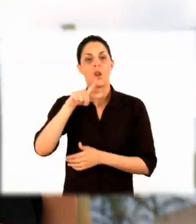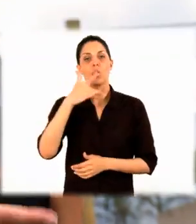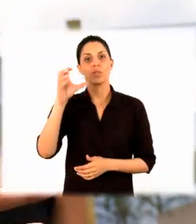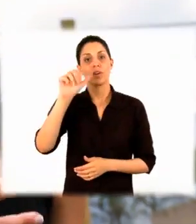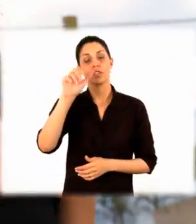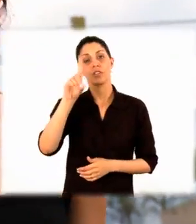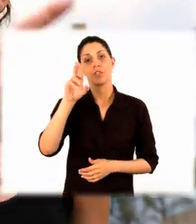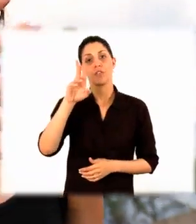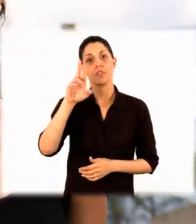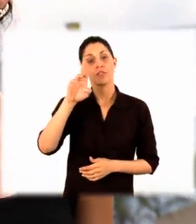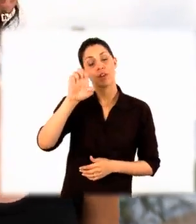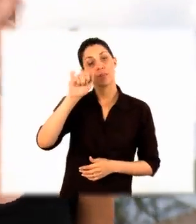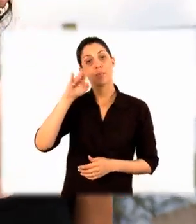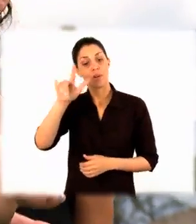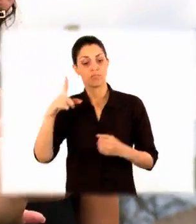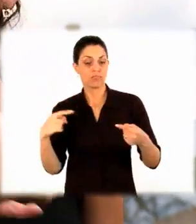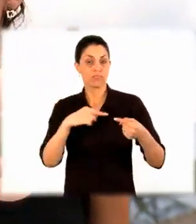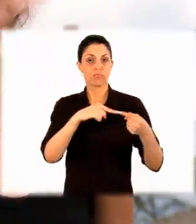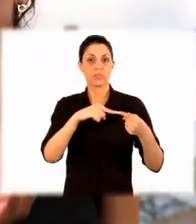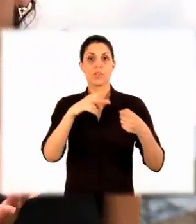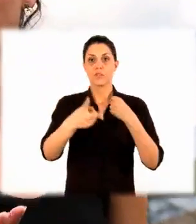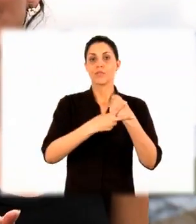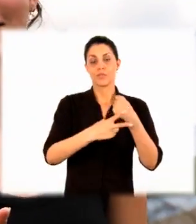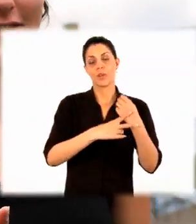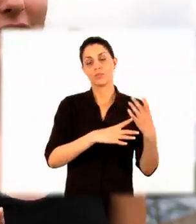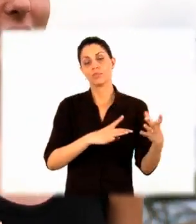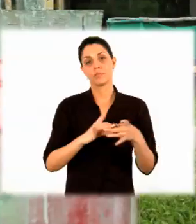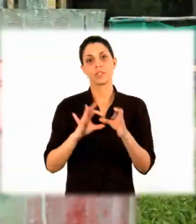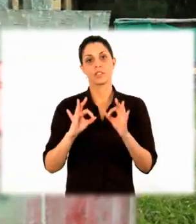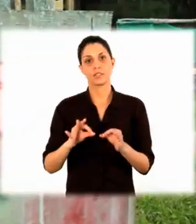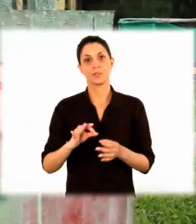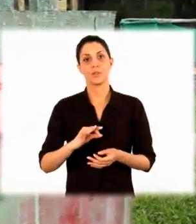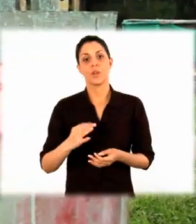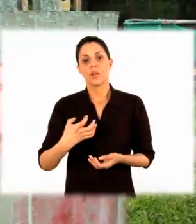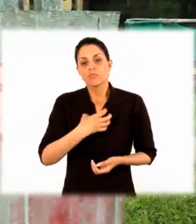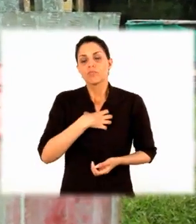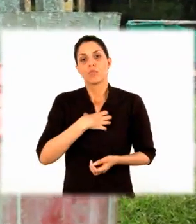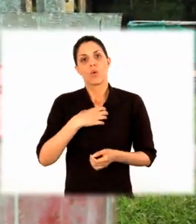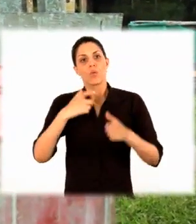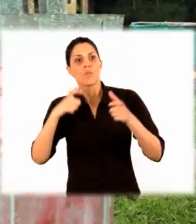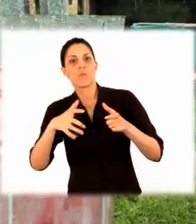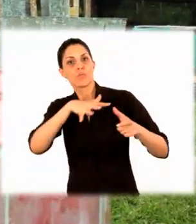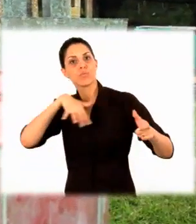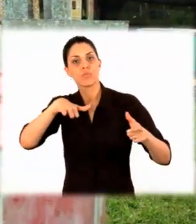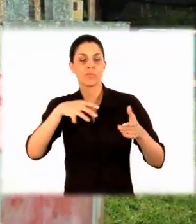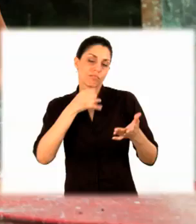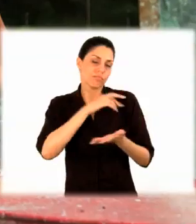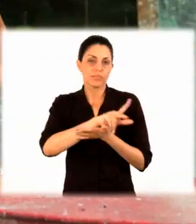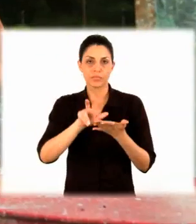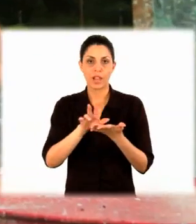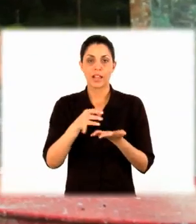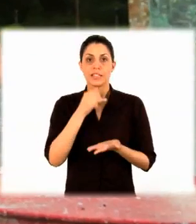locução adverbial. O advérbio vai caracterizar uma ação do verbo, né? Vai dar de modo, de tempo, de lugar e assim vai.